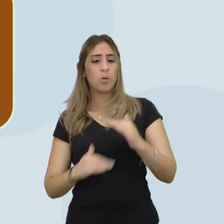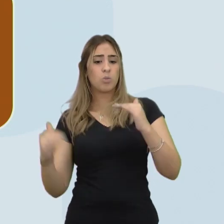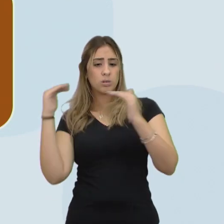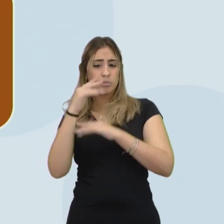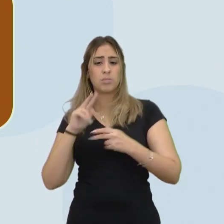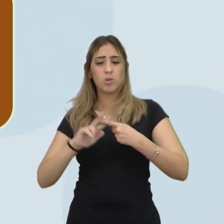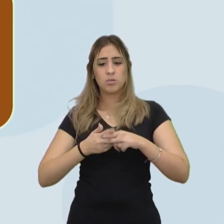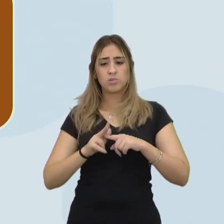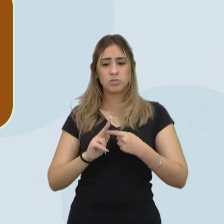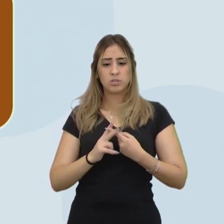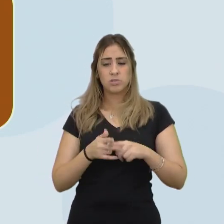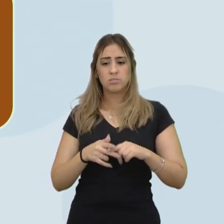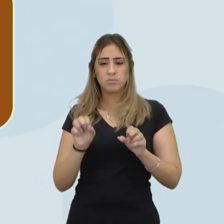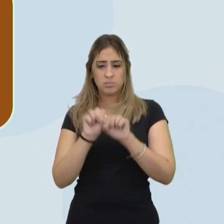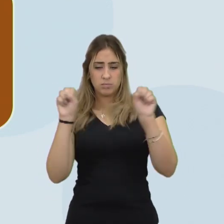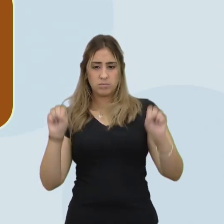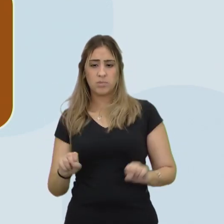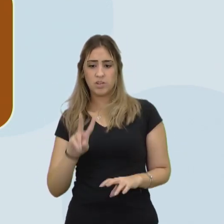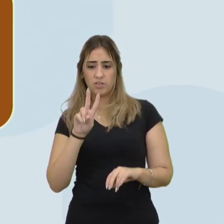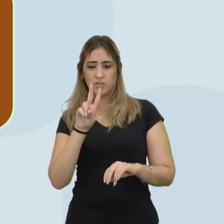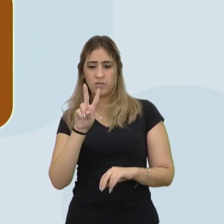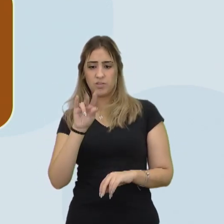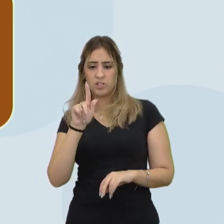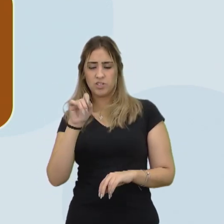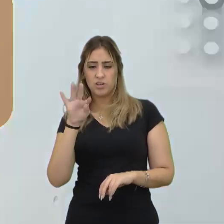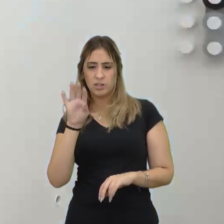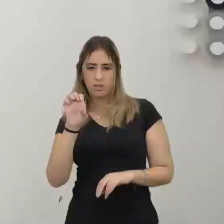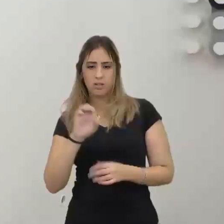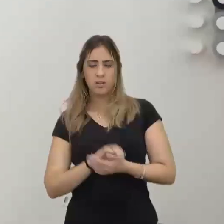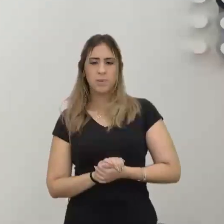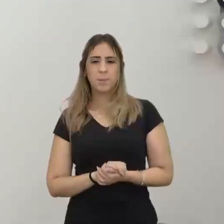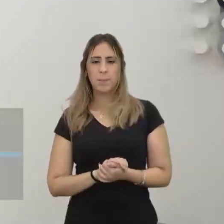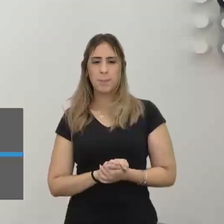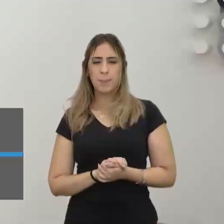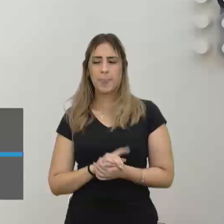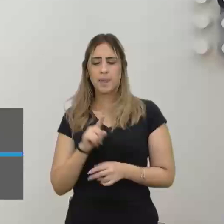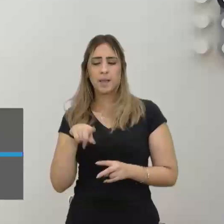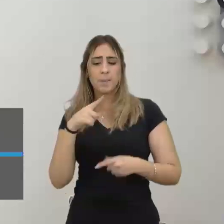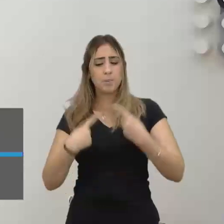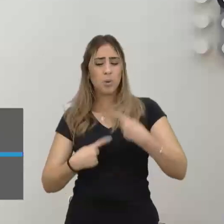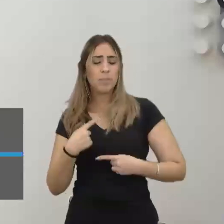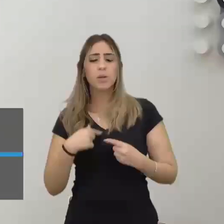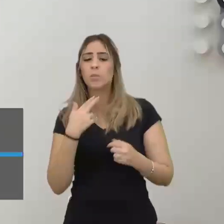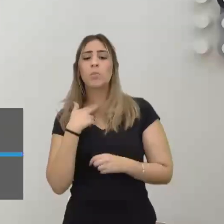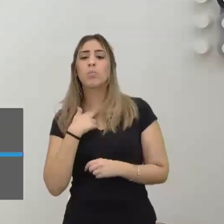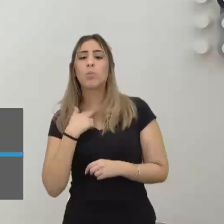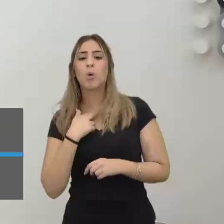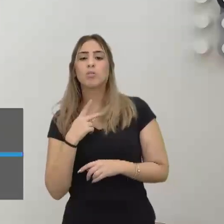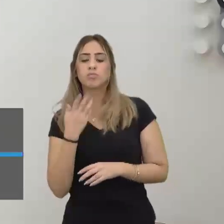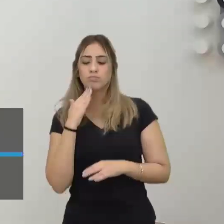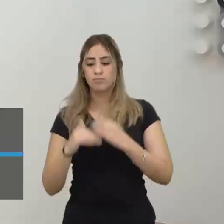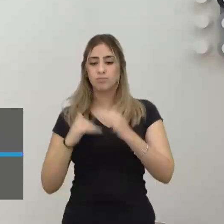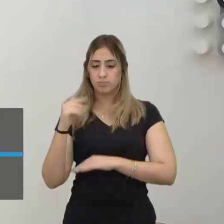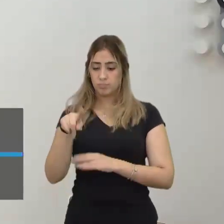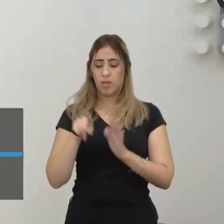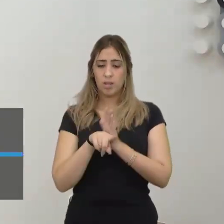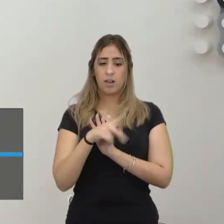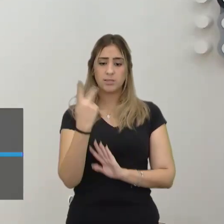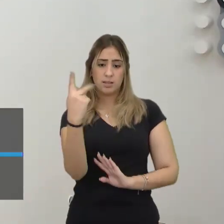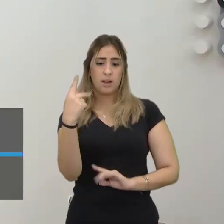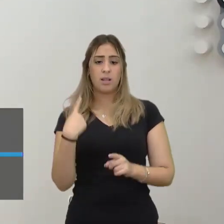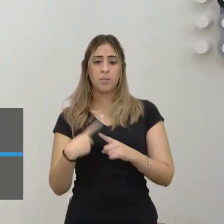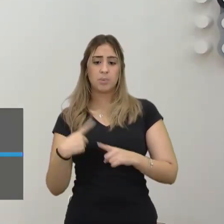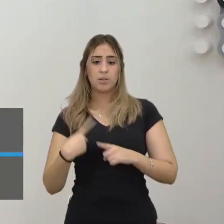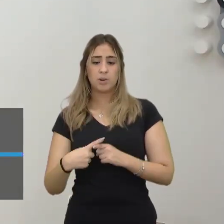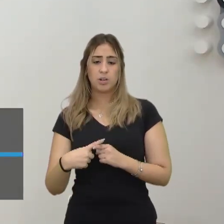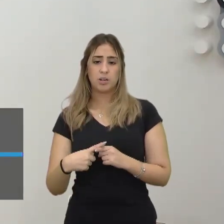do sistema vigente. Essa é uma coisa até polêmica, mas de que a gente não pode adiar aqui a análise dela, né, Anderson?